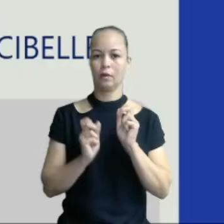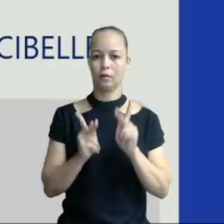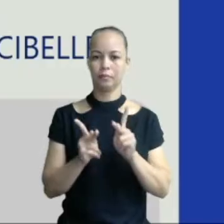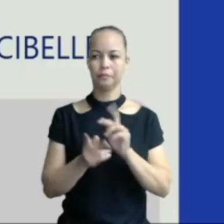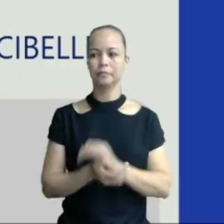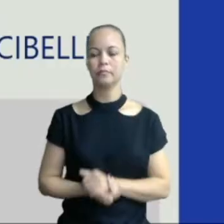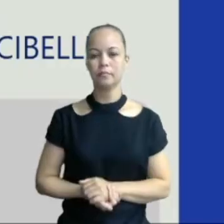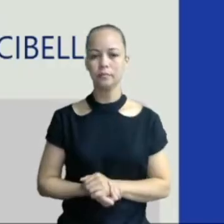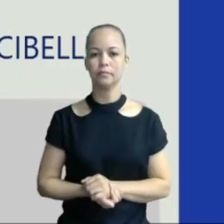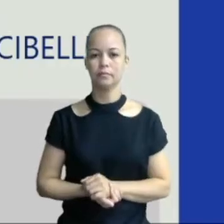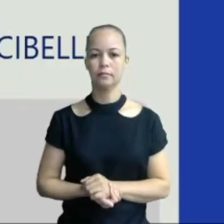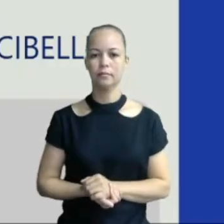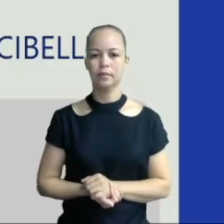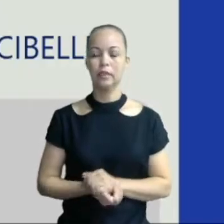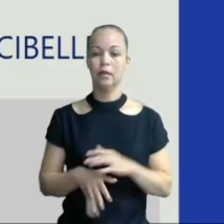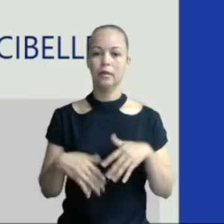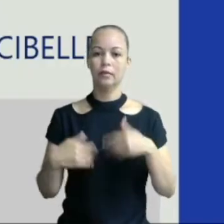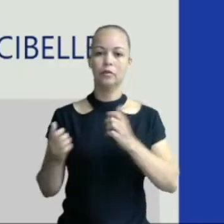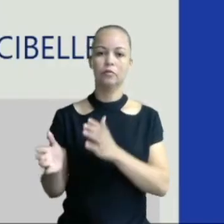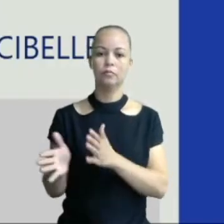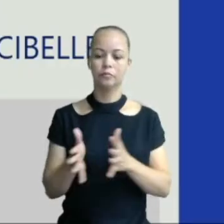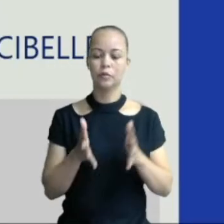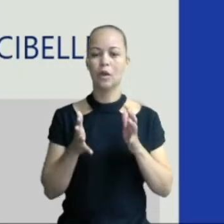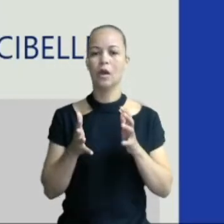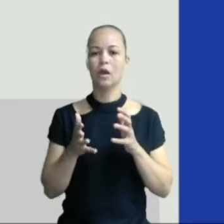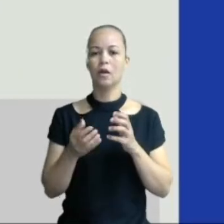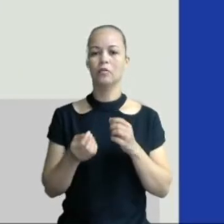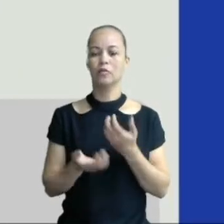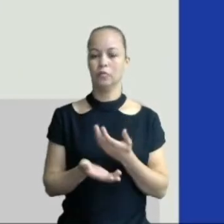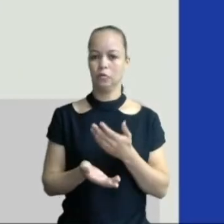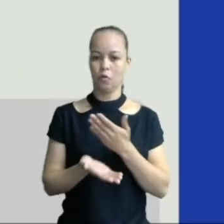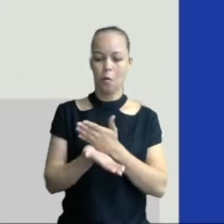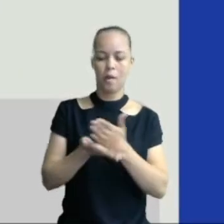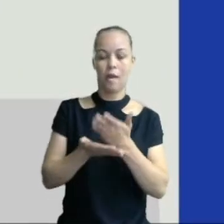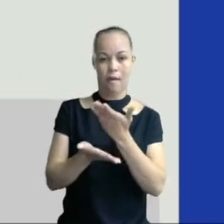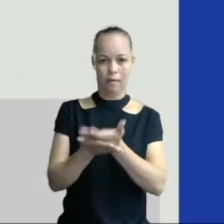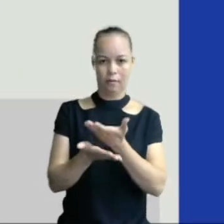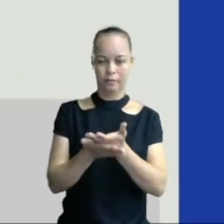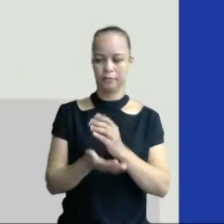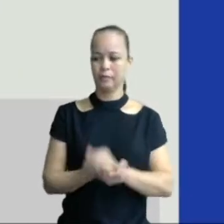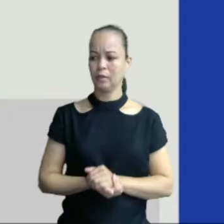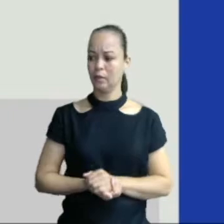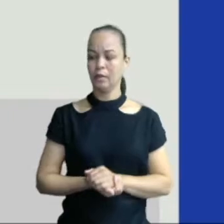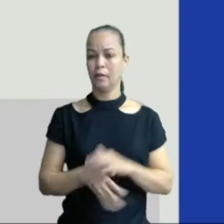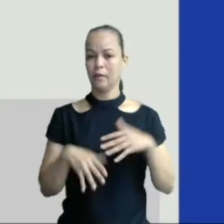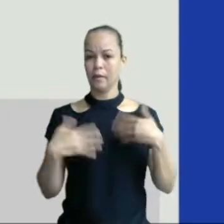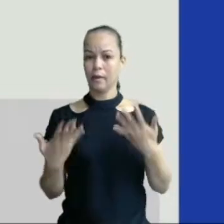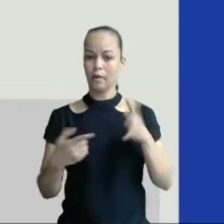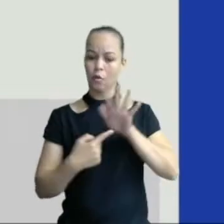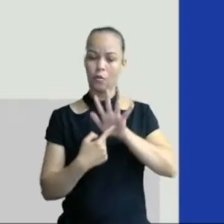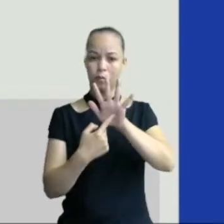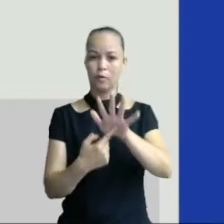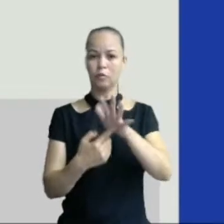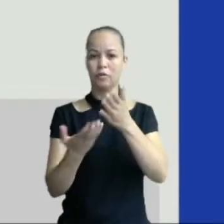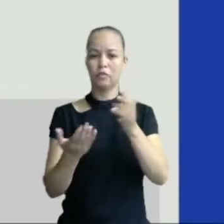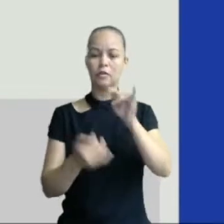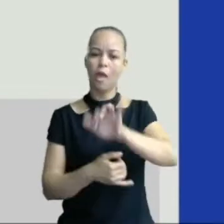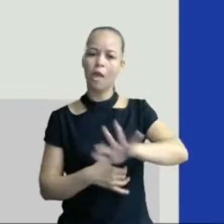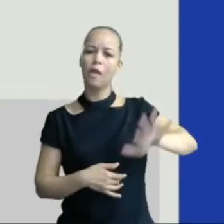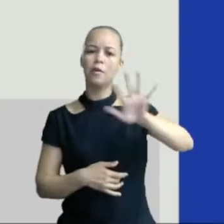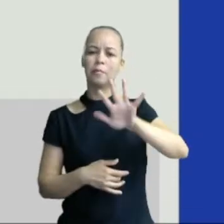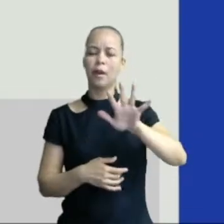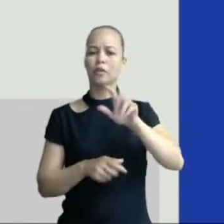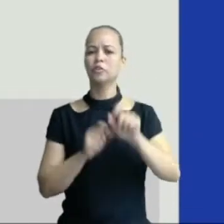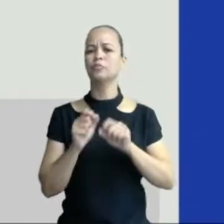ok? Então vamos lá. Simbora para a nossa aula. E aí eu trouxe uma imagem para vocês